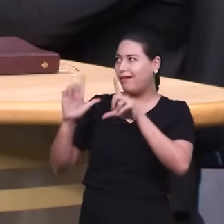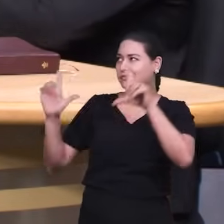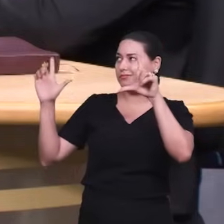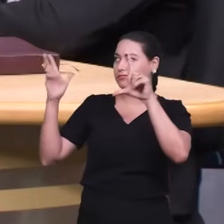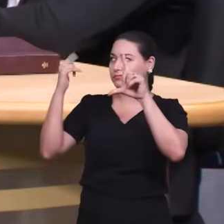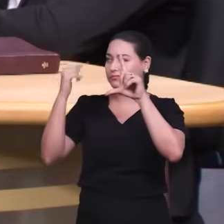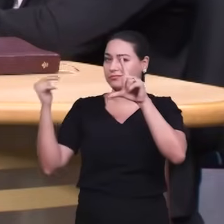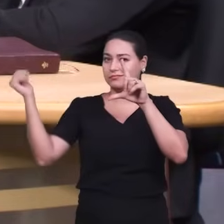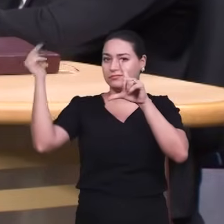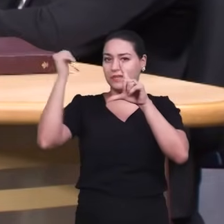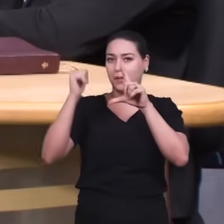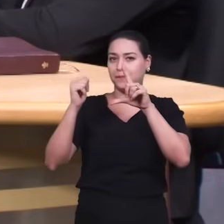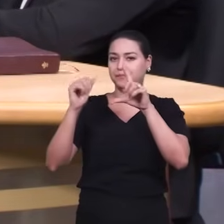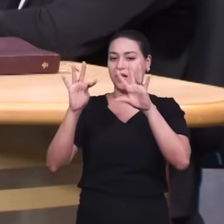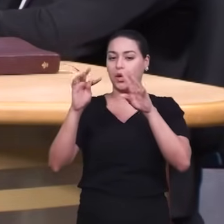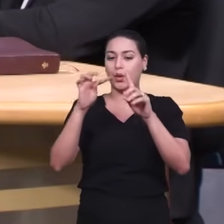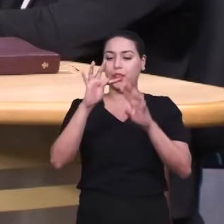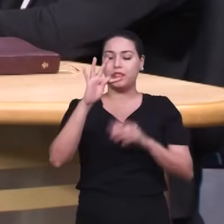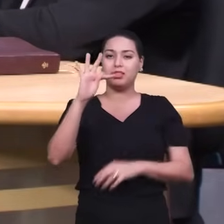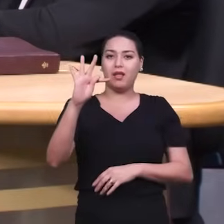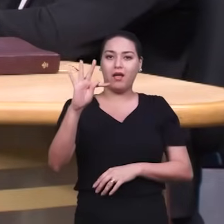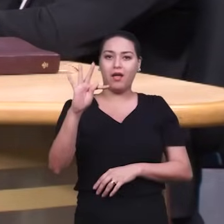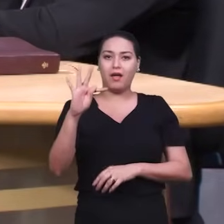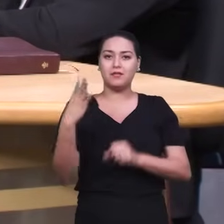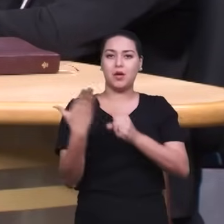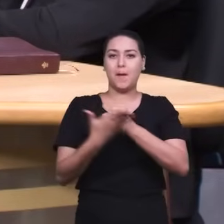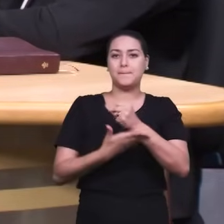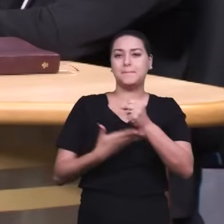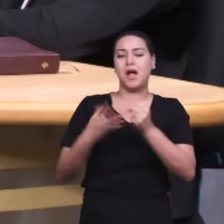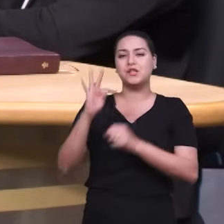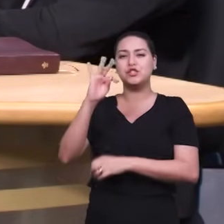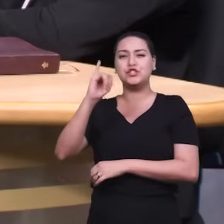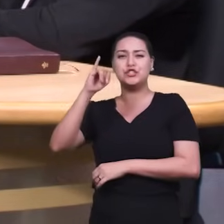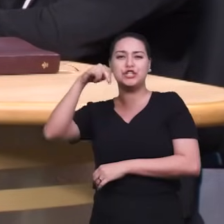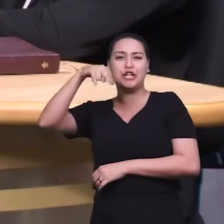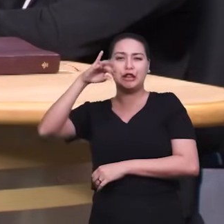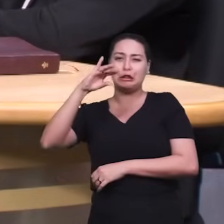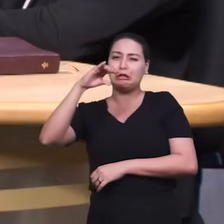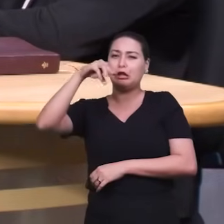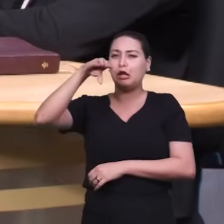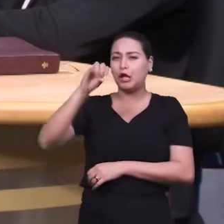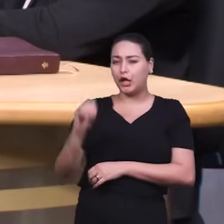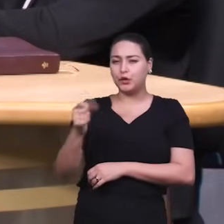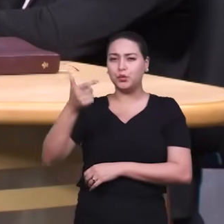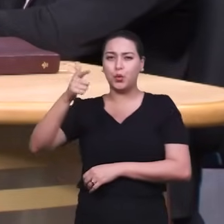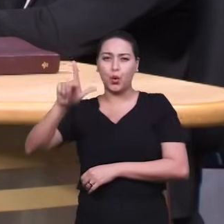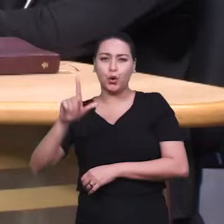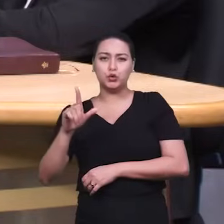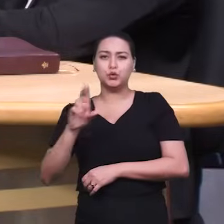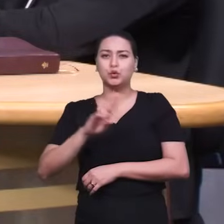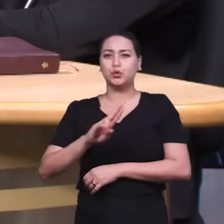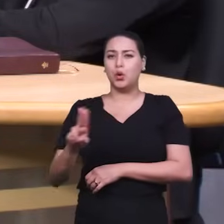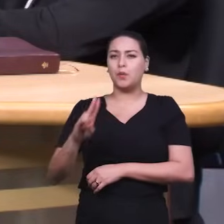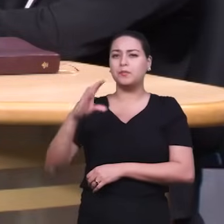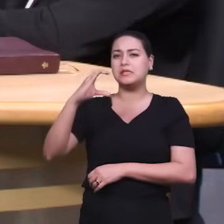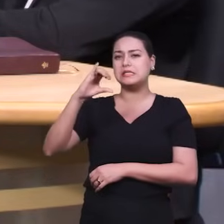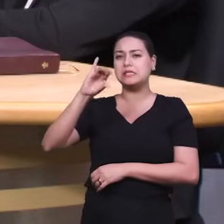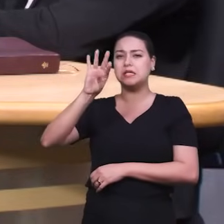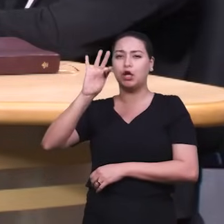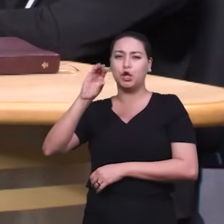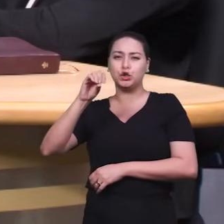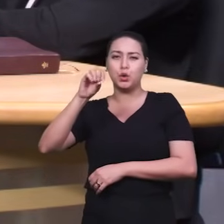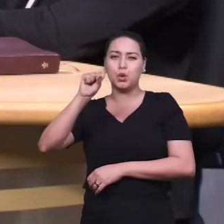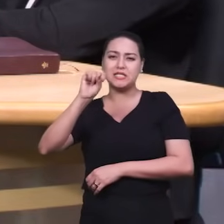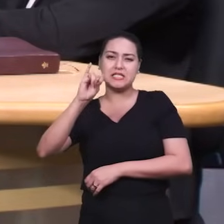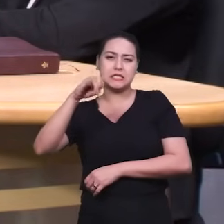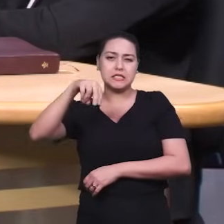que nós estamos observando aqui, né, o T, que representa uma base nitrogenada chamada timina, o A, a adenina,